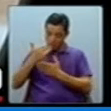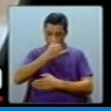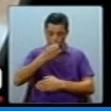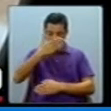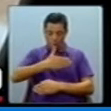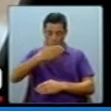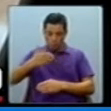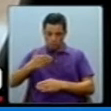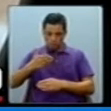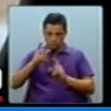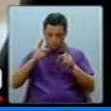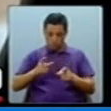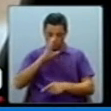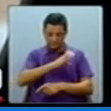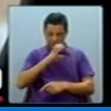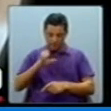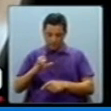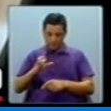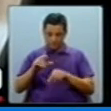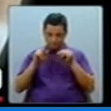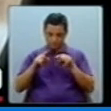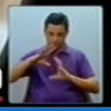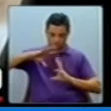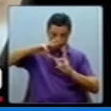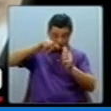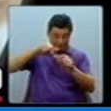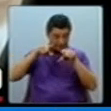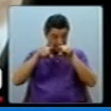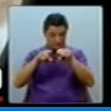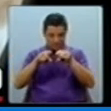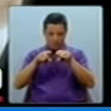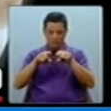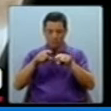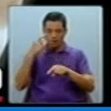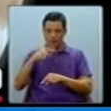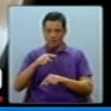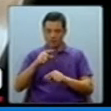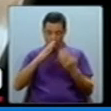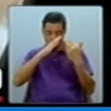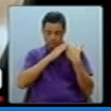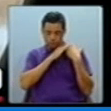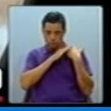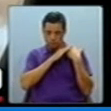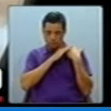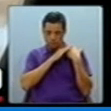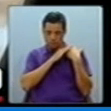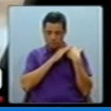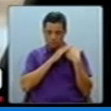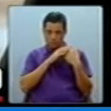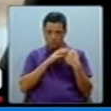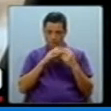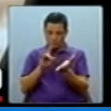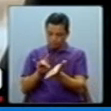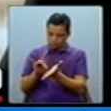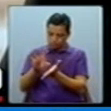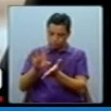surgiu uma teoria científica que diz que Júpiter, se calhar, foi um dos responsáveis por ter expulso um